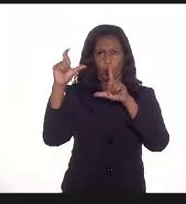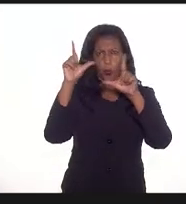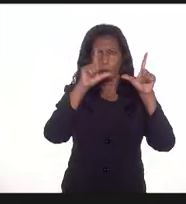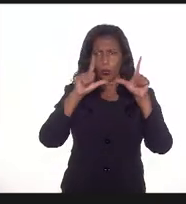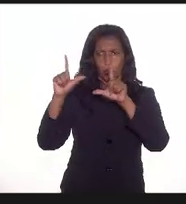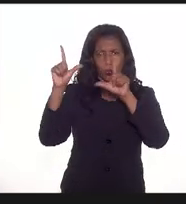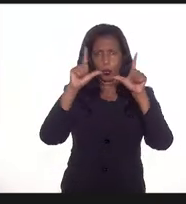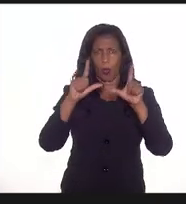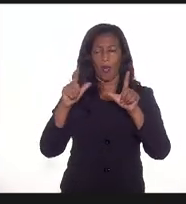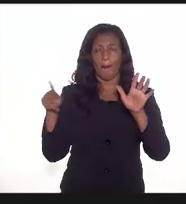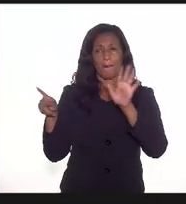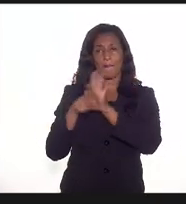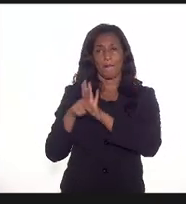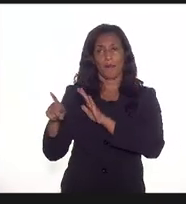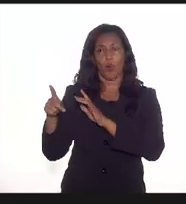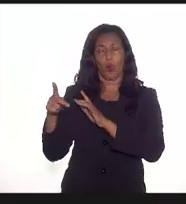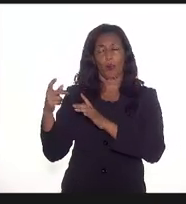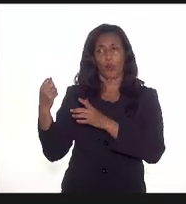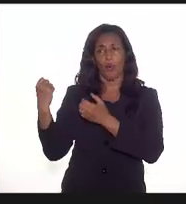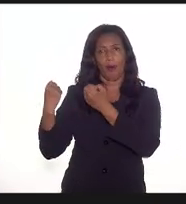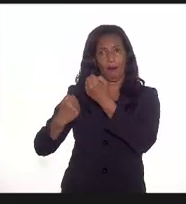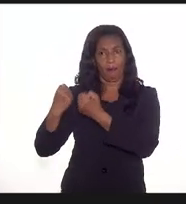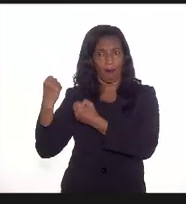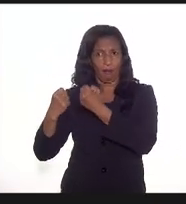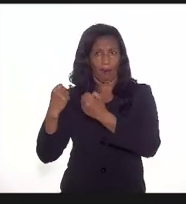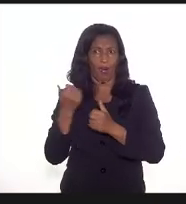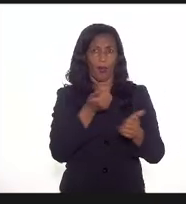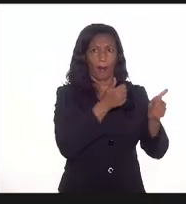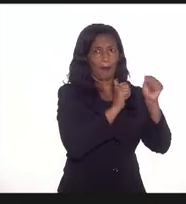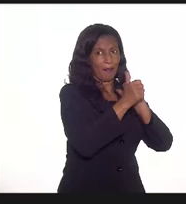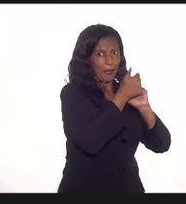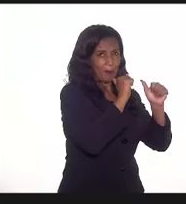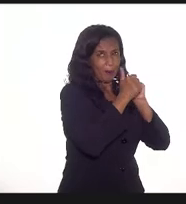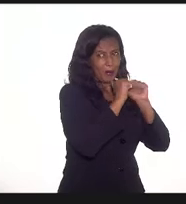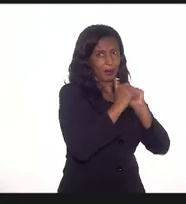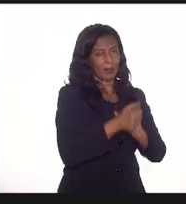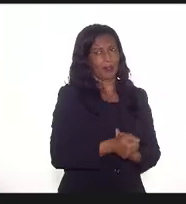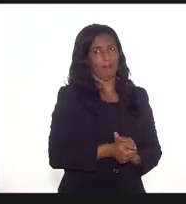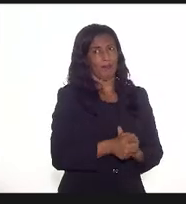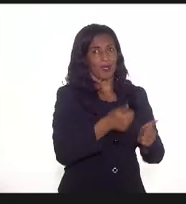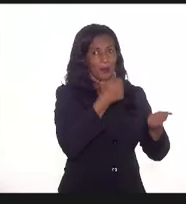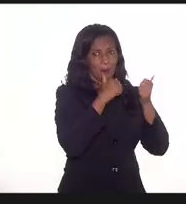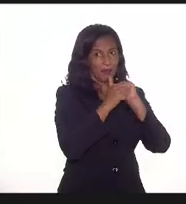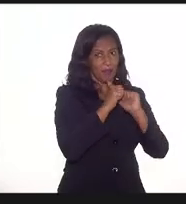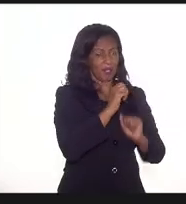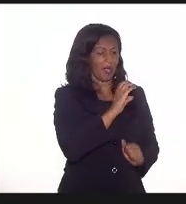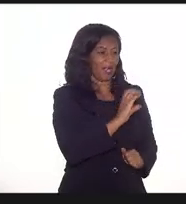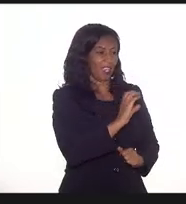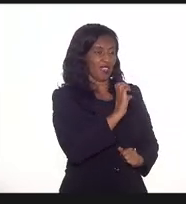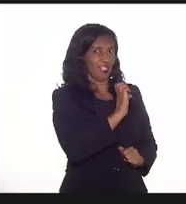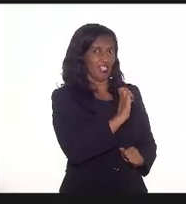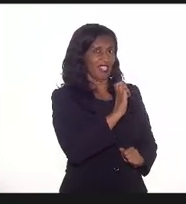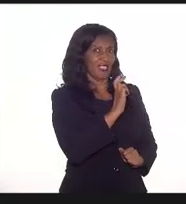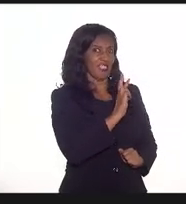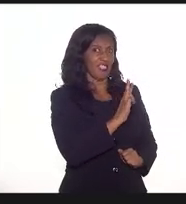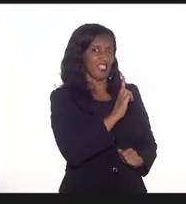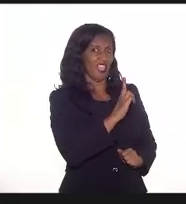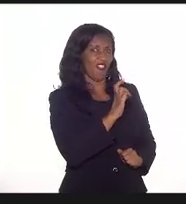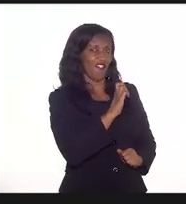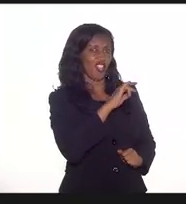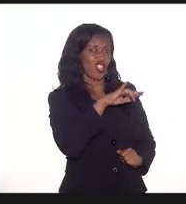setor automobilístico e de bebidas. E bebidas, basicamente, o setor cervejeiro, porque nós temos no